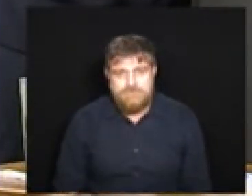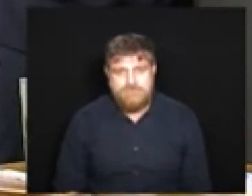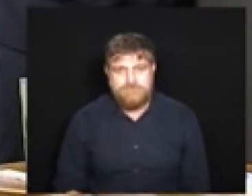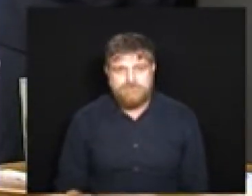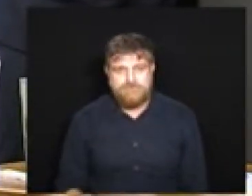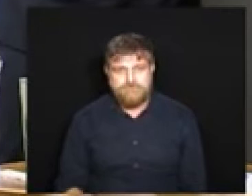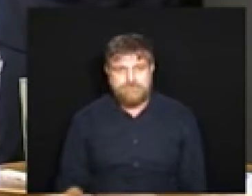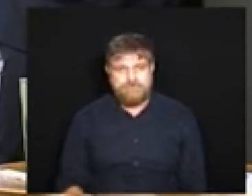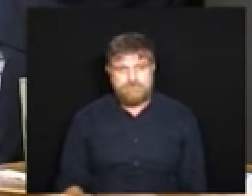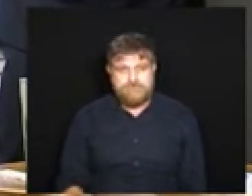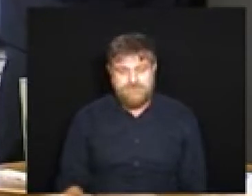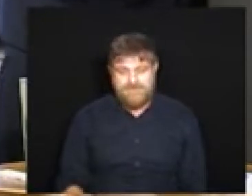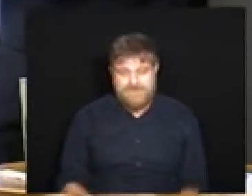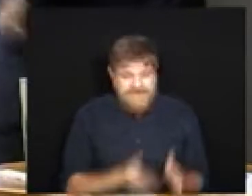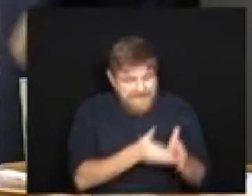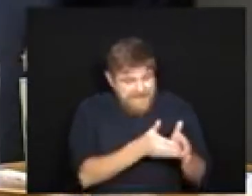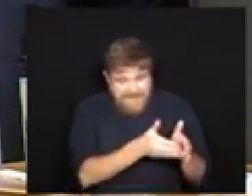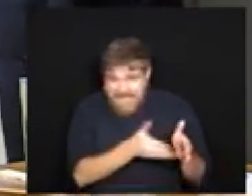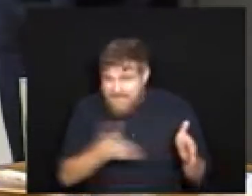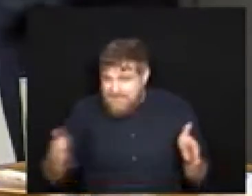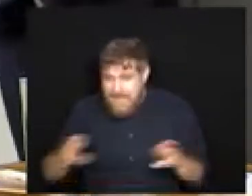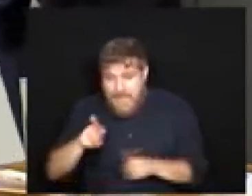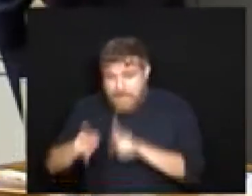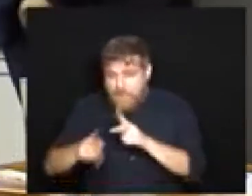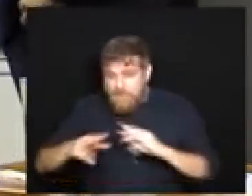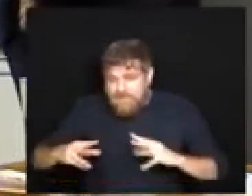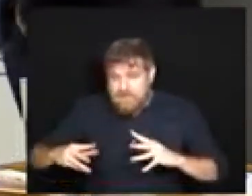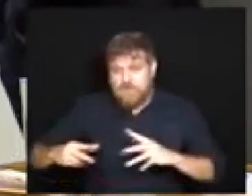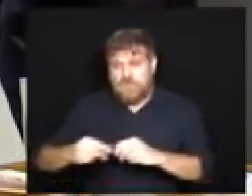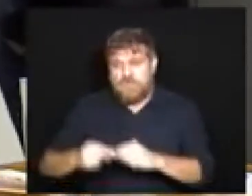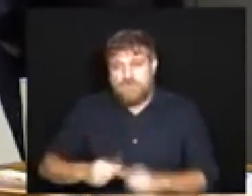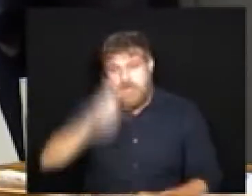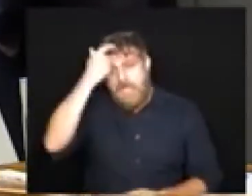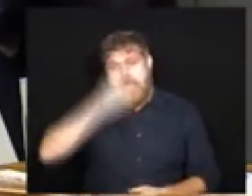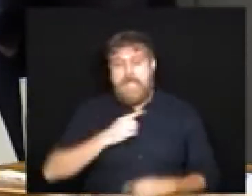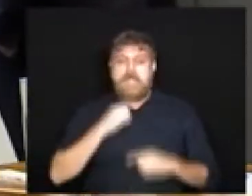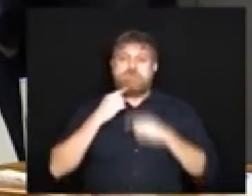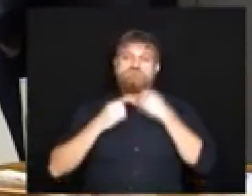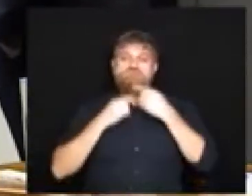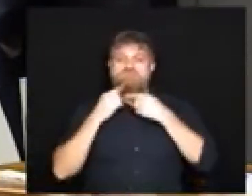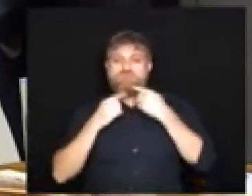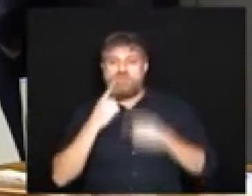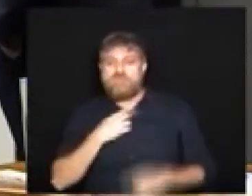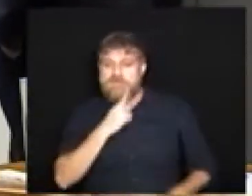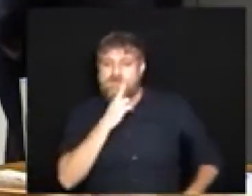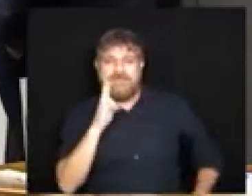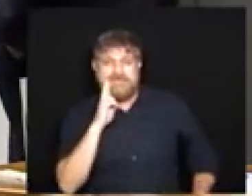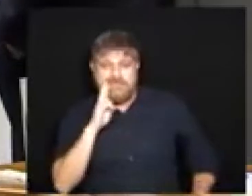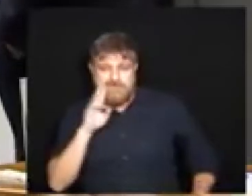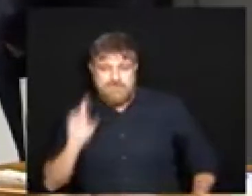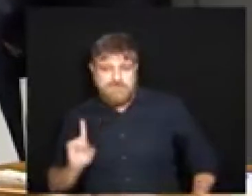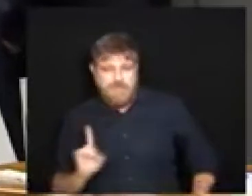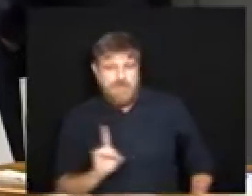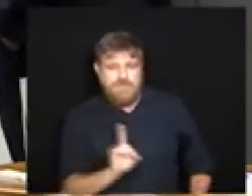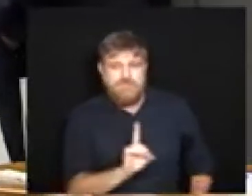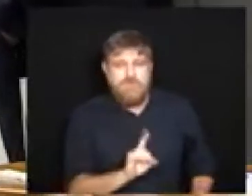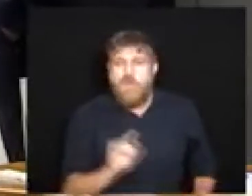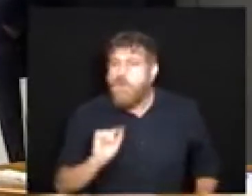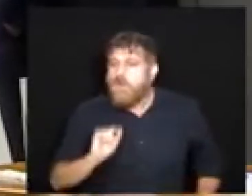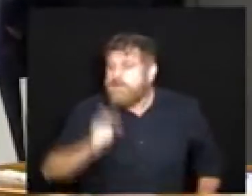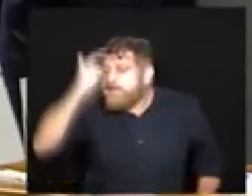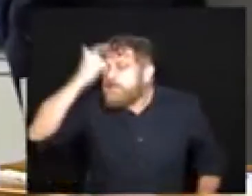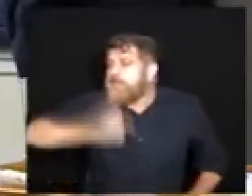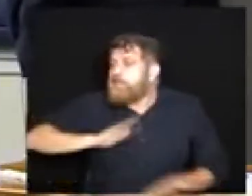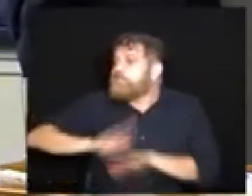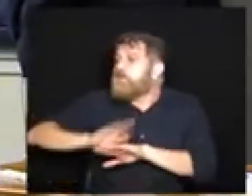Pode ir para todas as fases, para a população. Ah, eu estou em dúvida, eu vou num restaurante, eu vou em algum lugar, o que eu devo